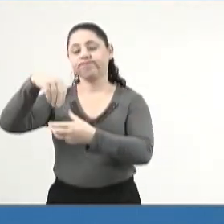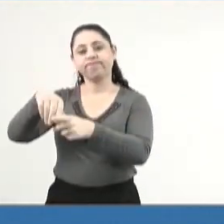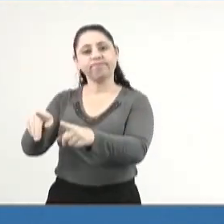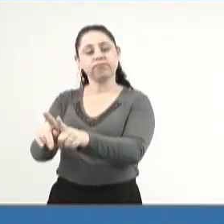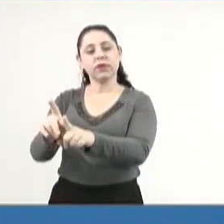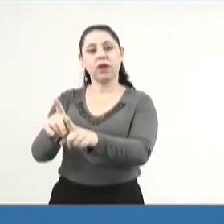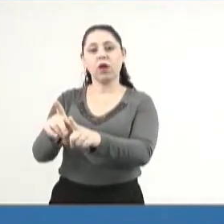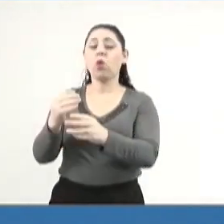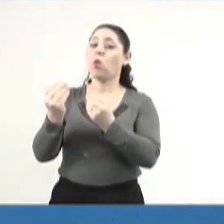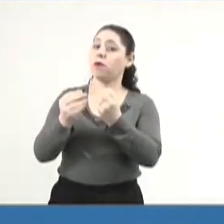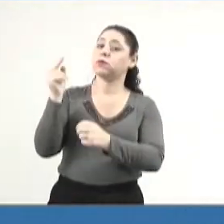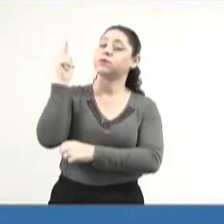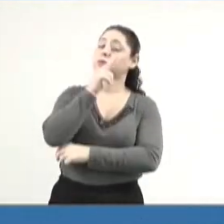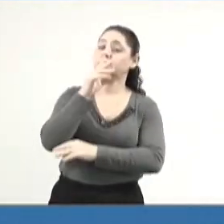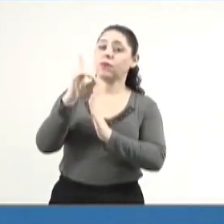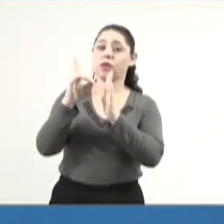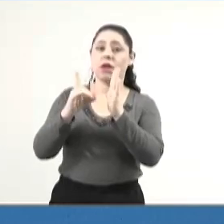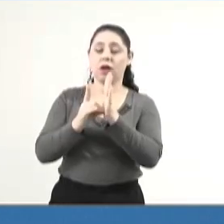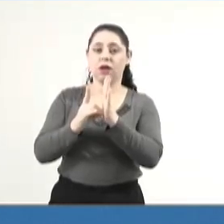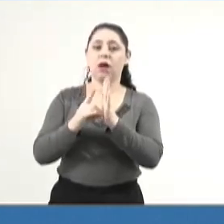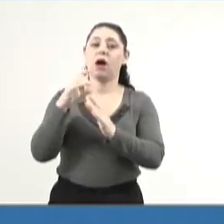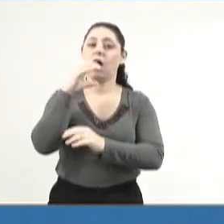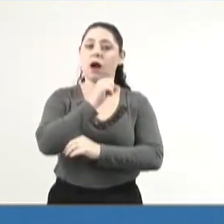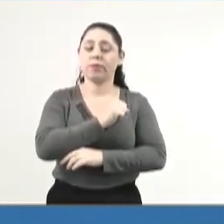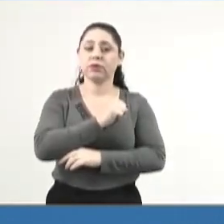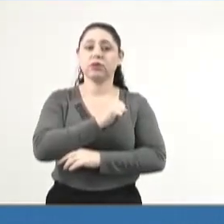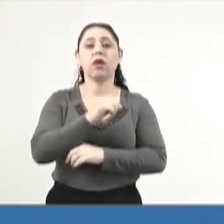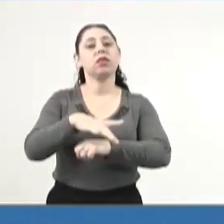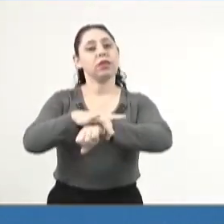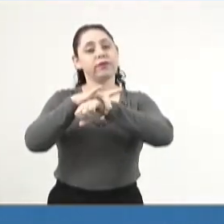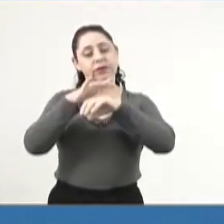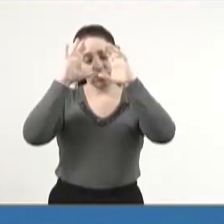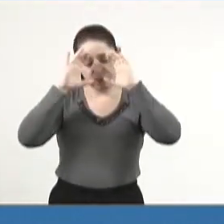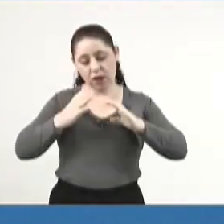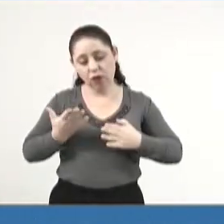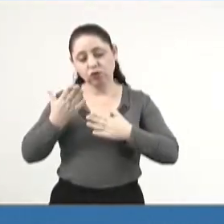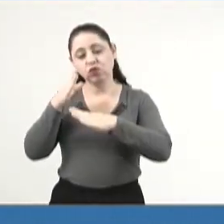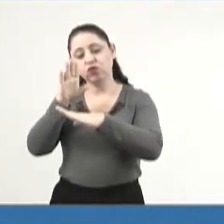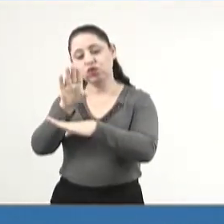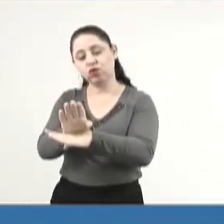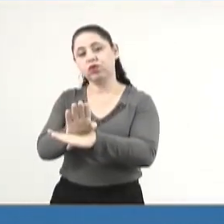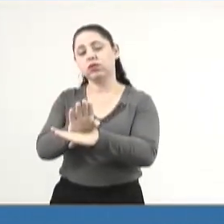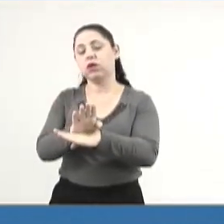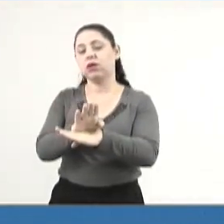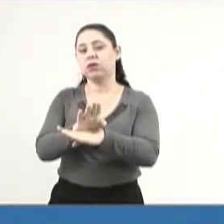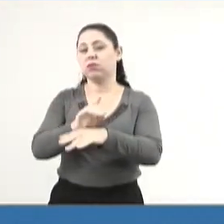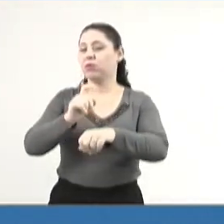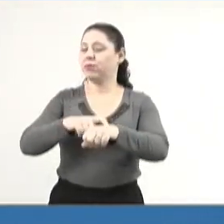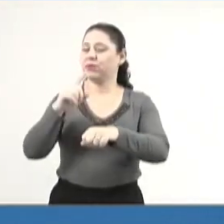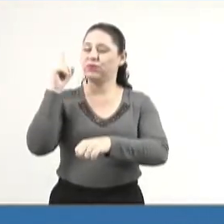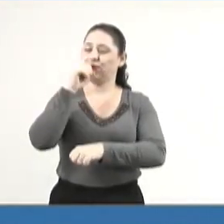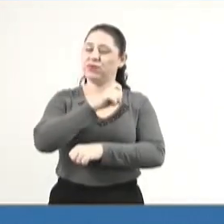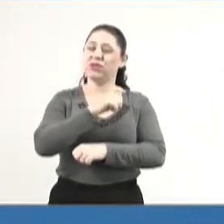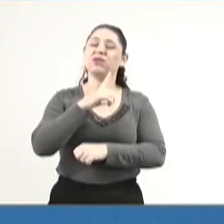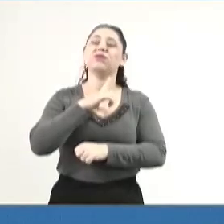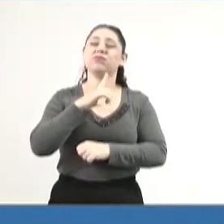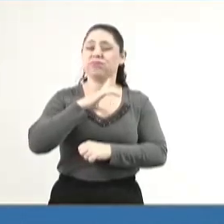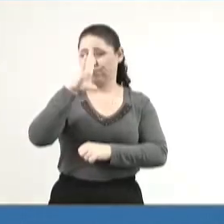o Estado, através da Defesa Civil, ajude nesse momento extremamente difícil que